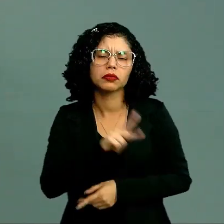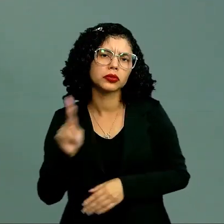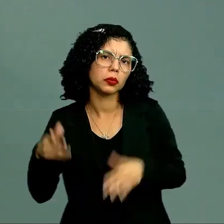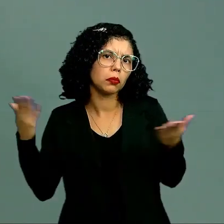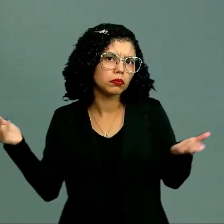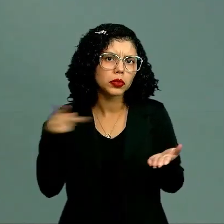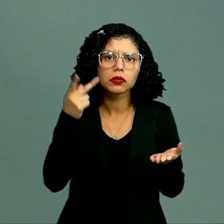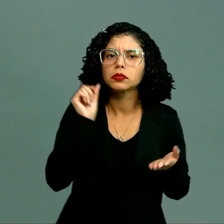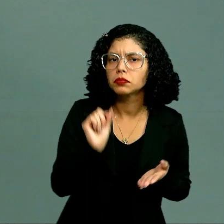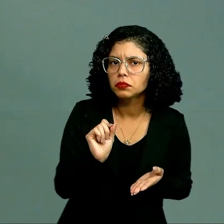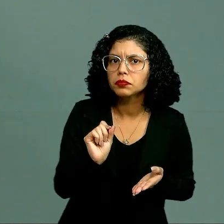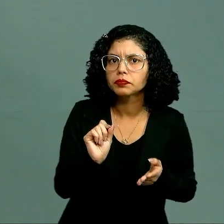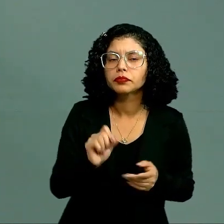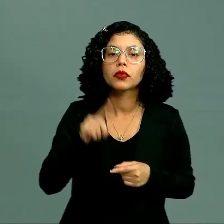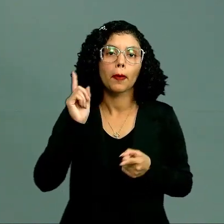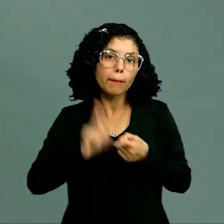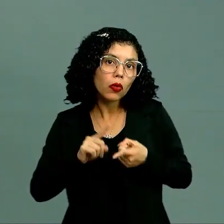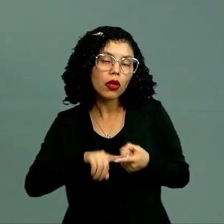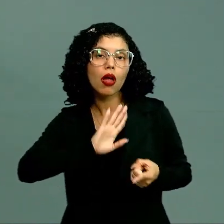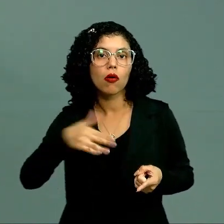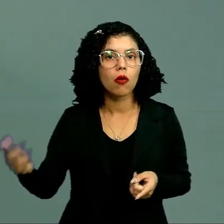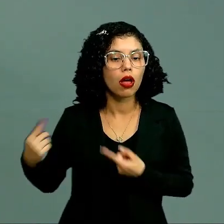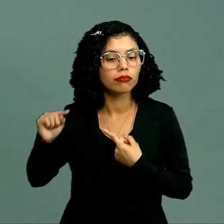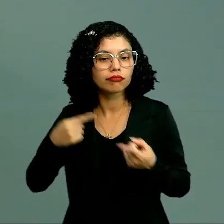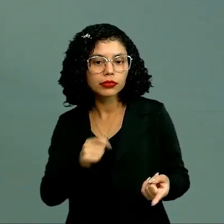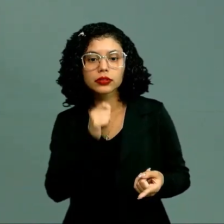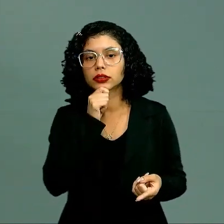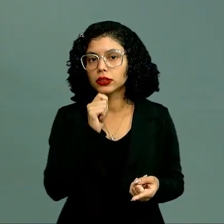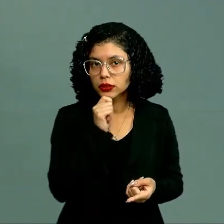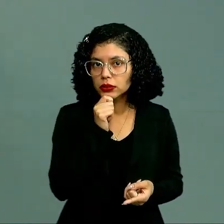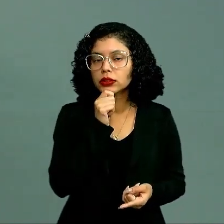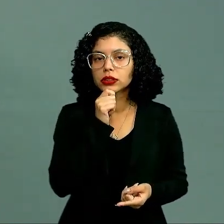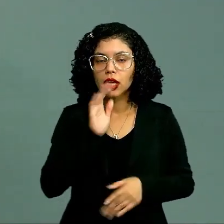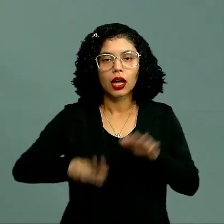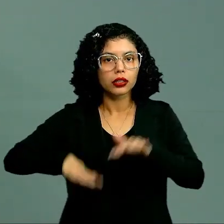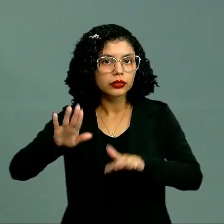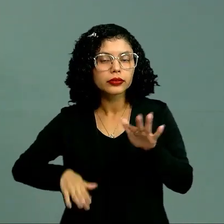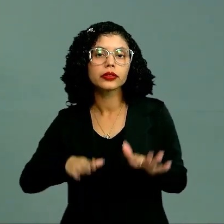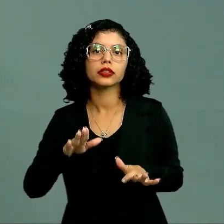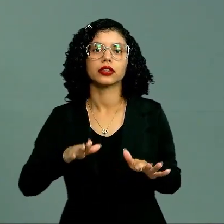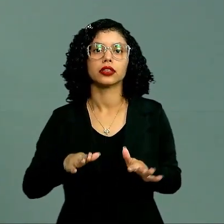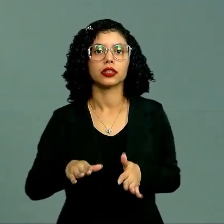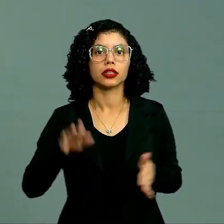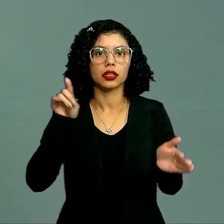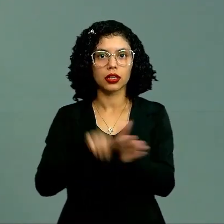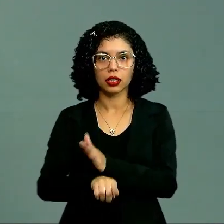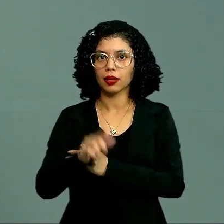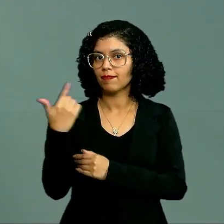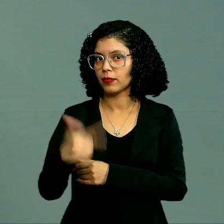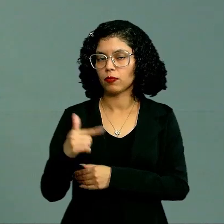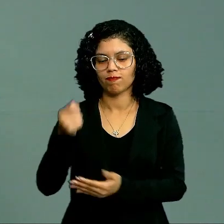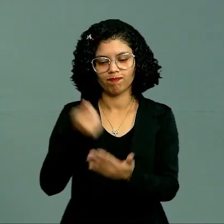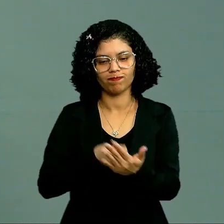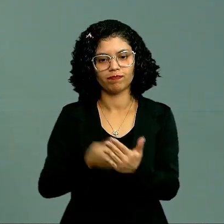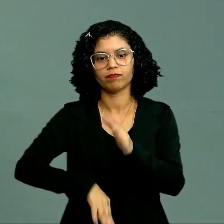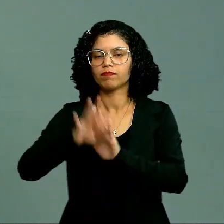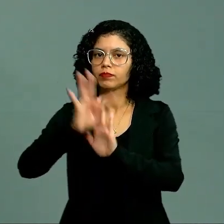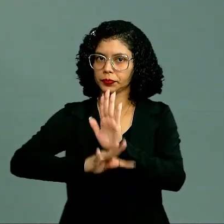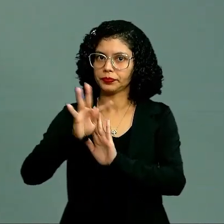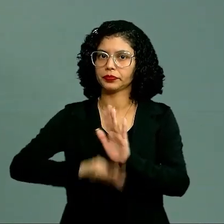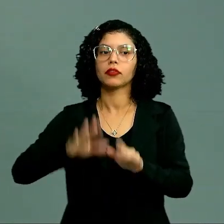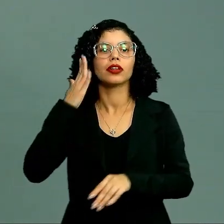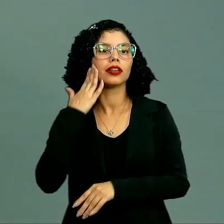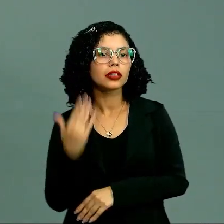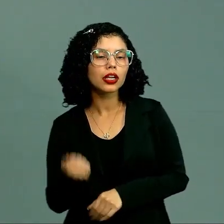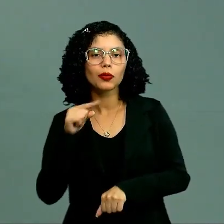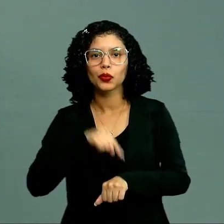senhora diz isso? Porque eu vou ler o texto com a intenção. Então, assim, às vezes, a questão ela nem exige o texto inteiro. E aí você sabe